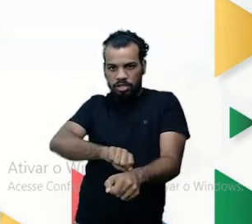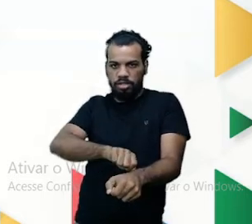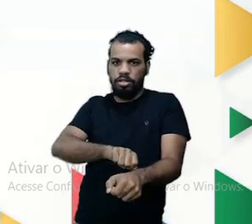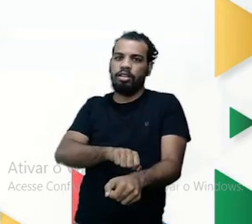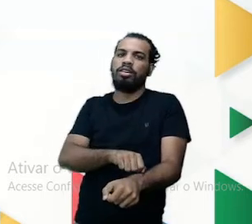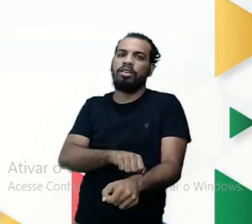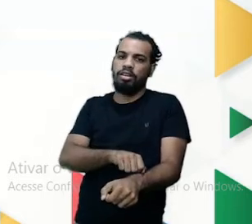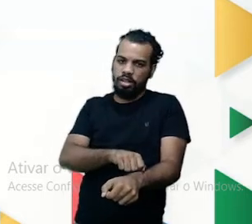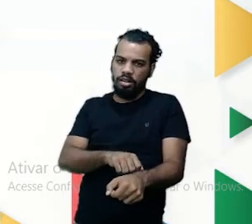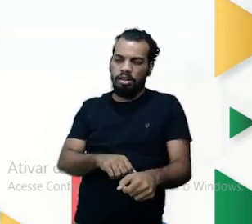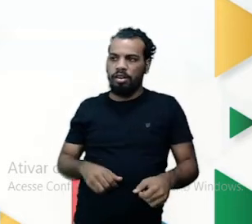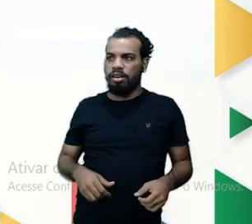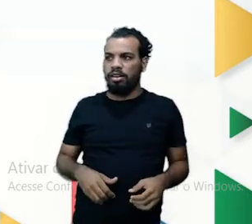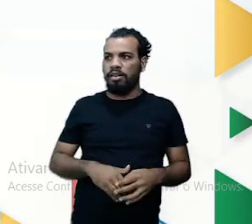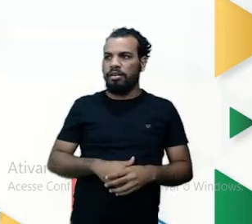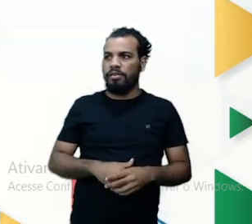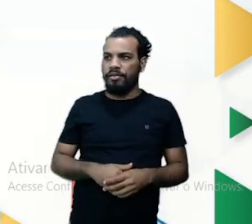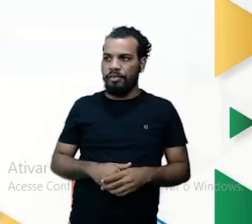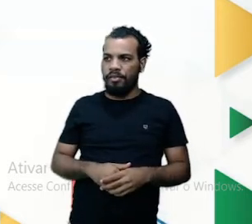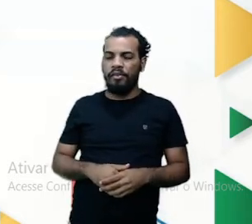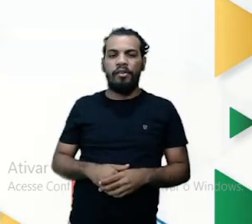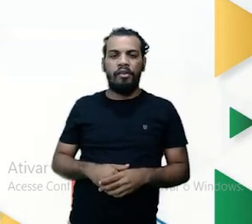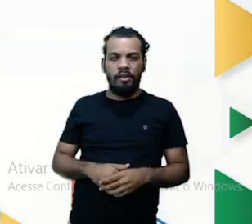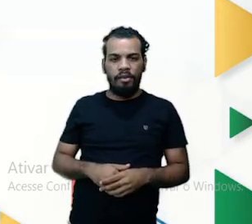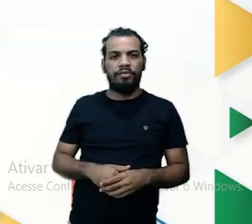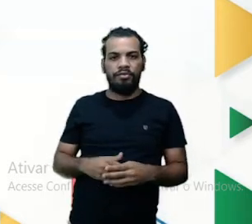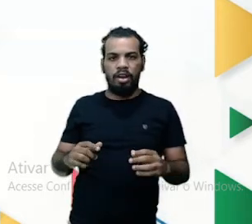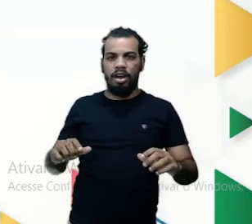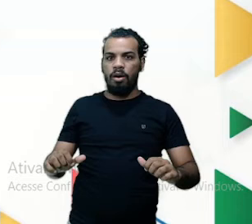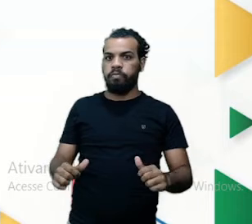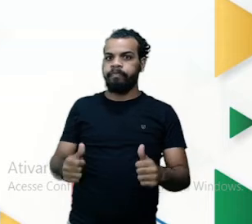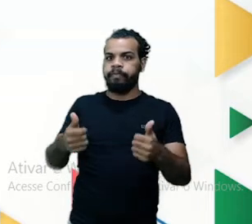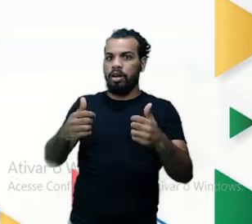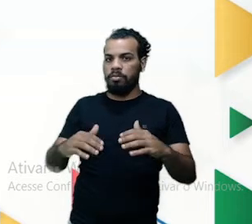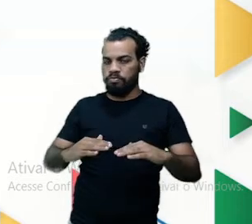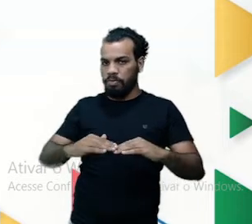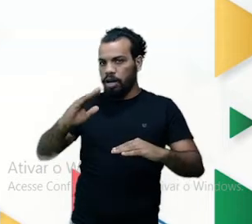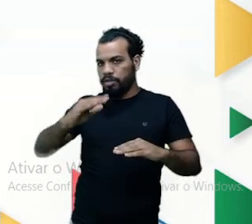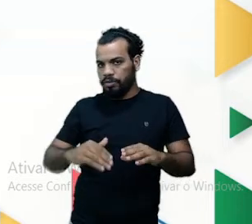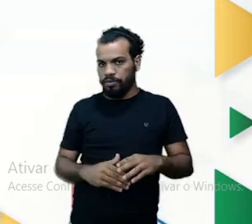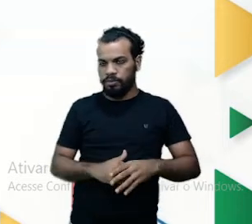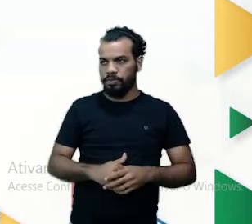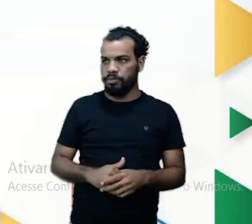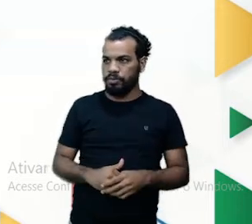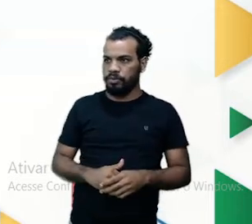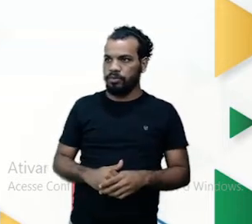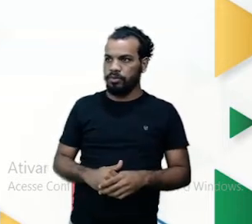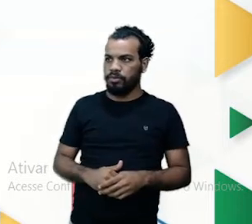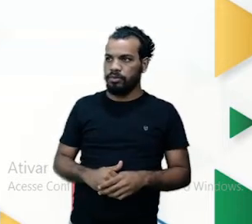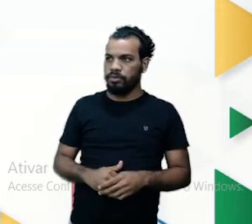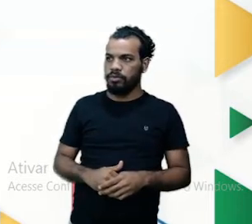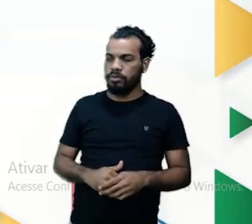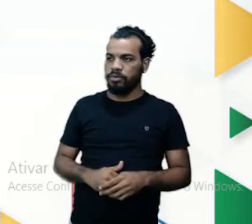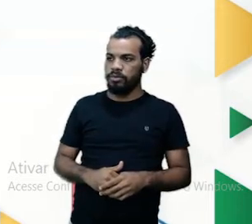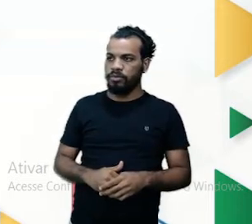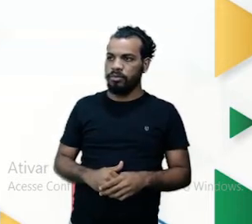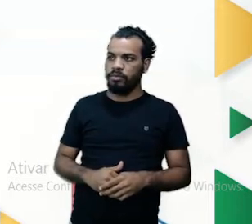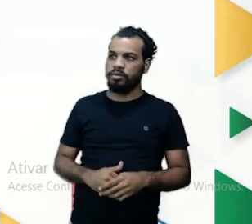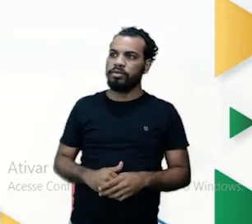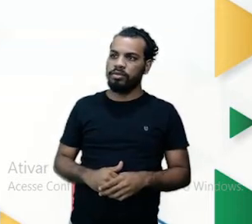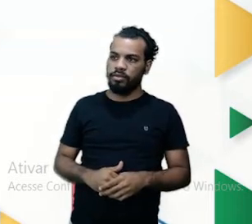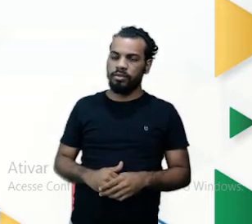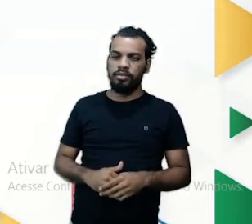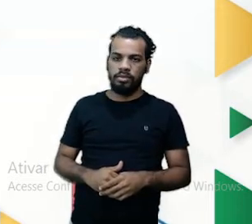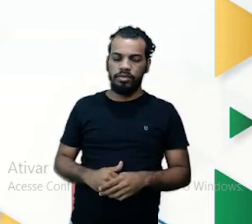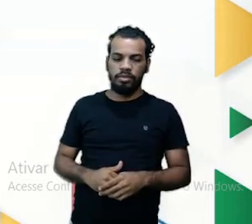alavanca, o que é que vai fazer? Vai aumentar a força. Você irá colocar uma menor força e irá conseguir